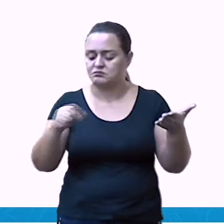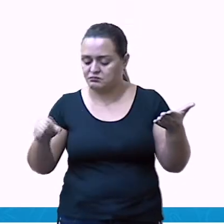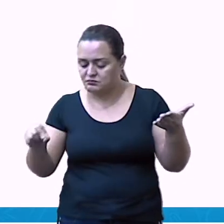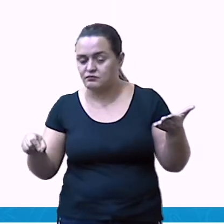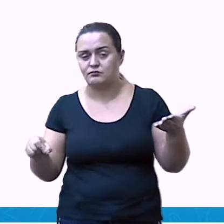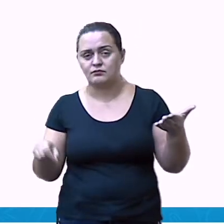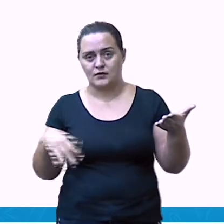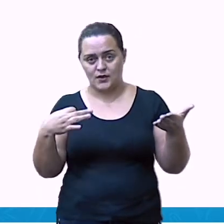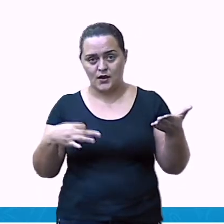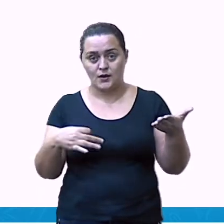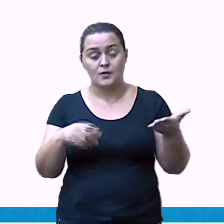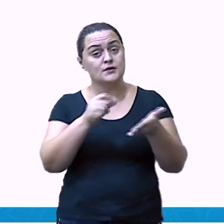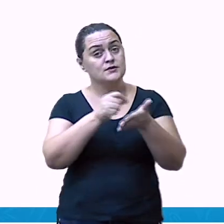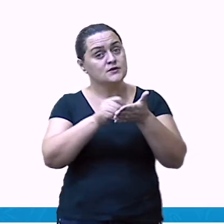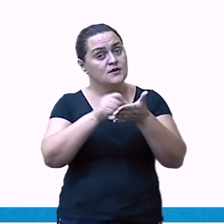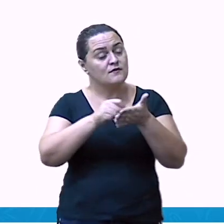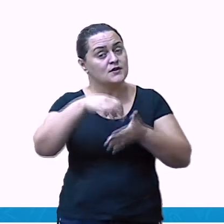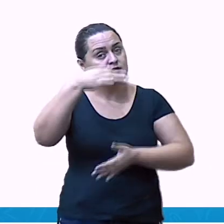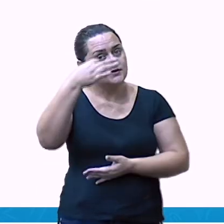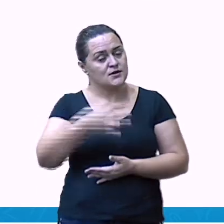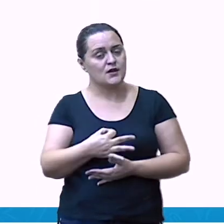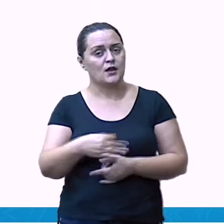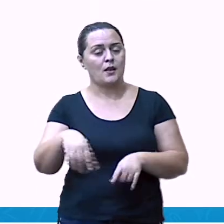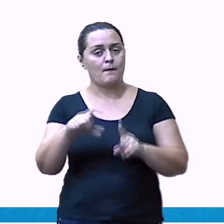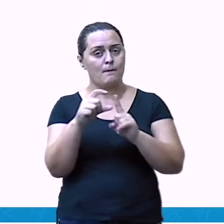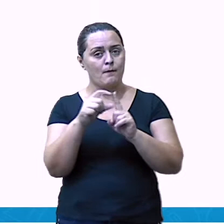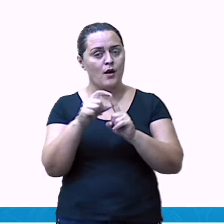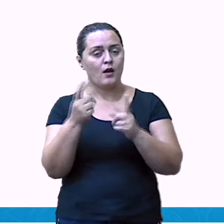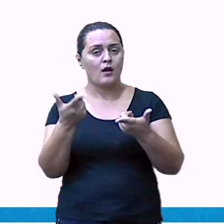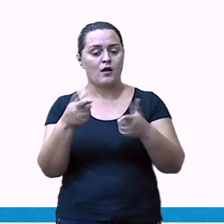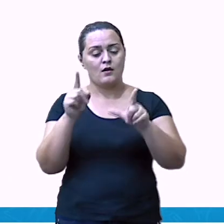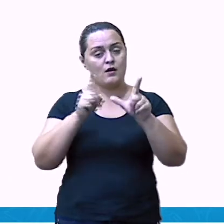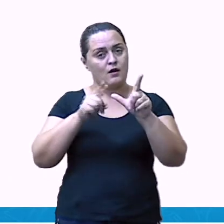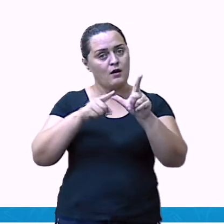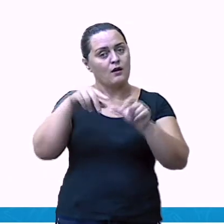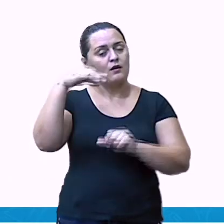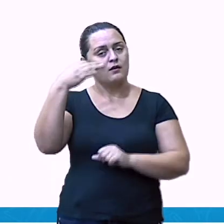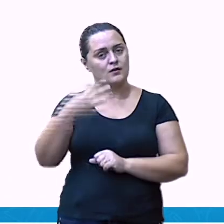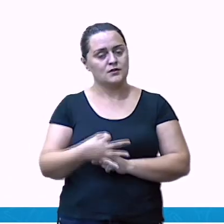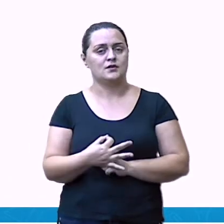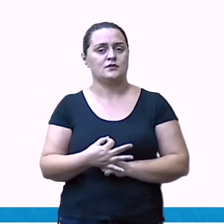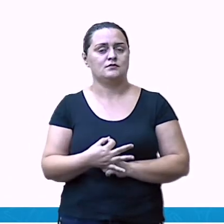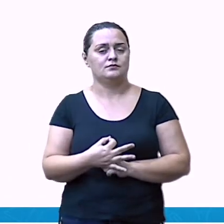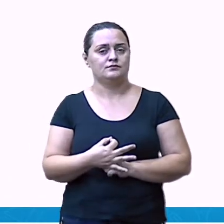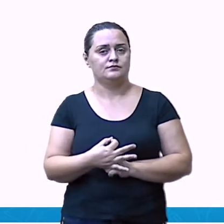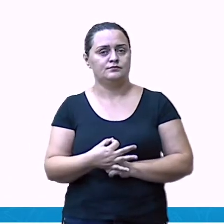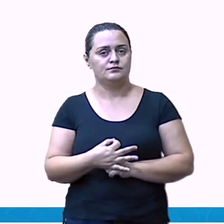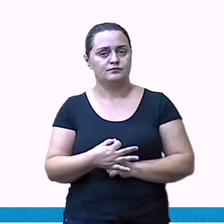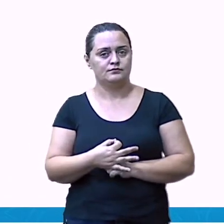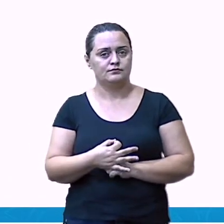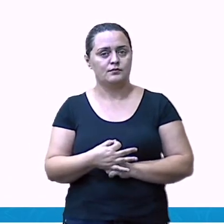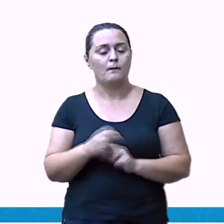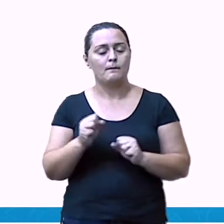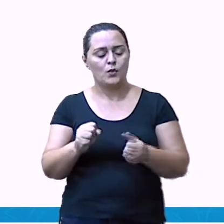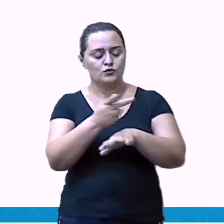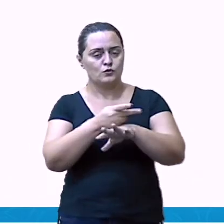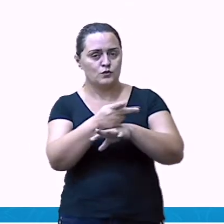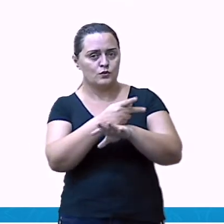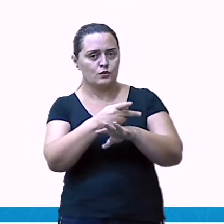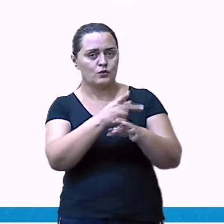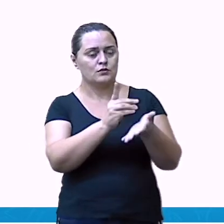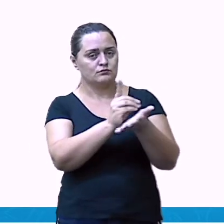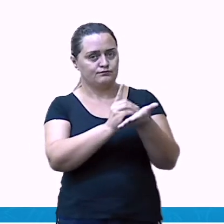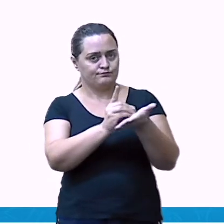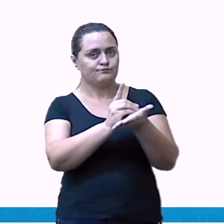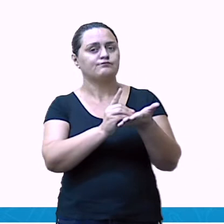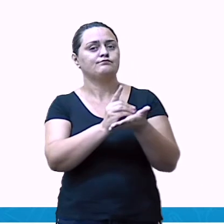CH? É só com L ou é com LH? Né? É um S ou 2 S's? Então,